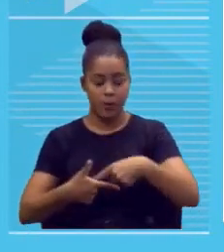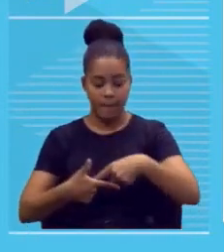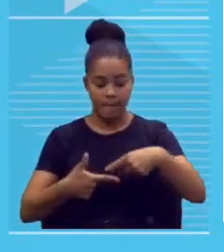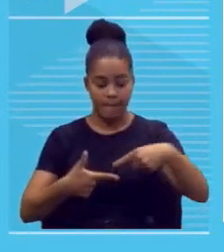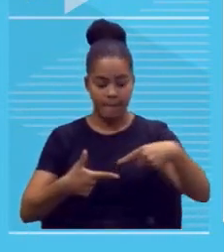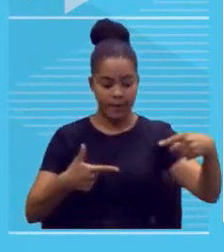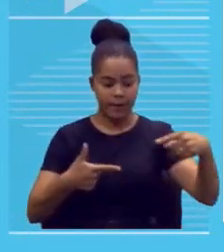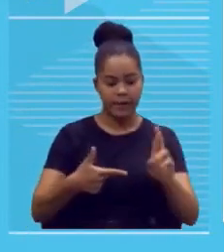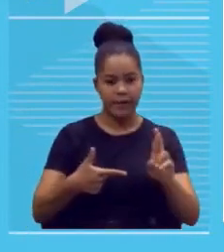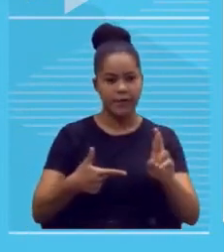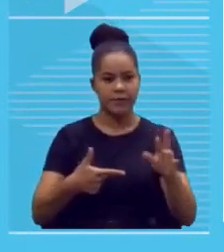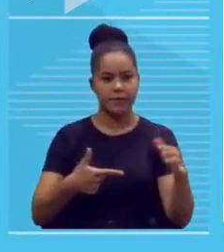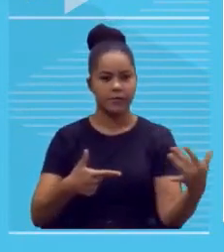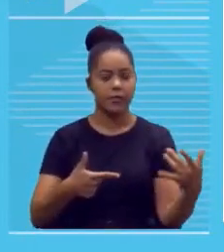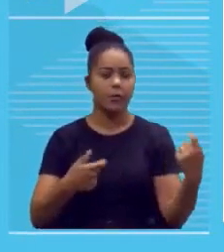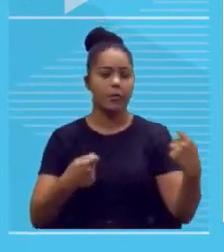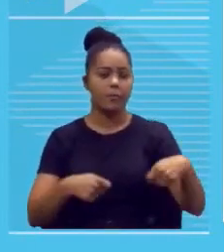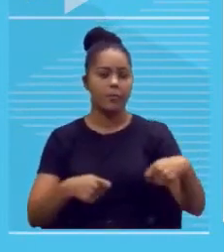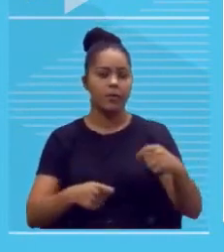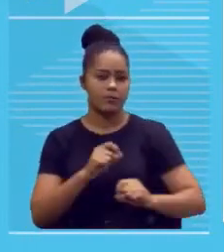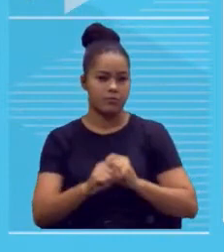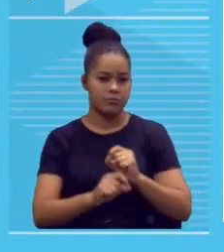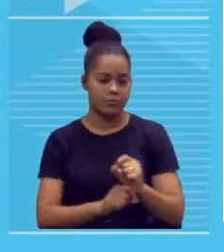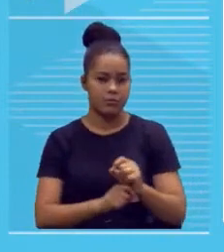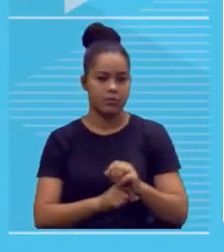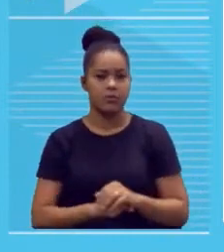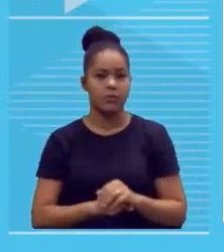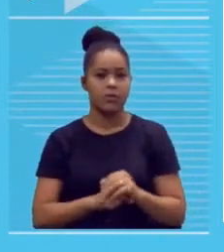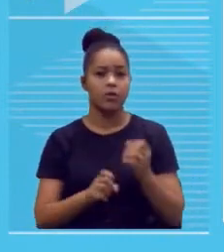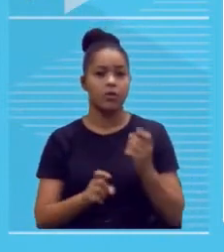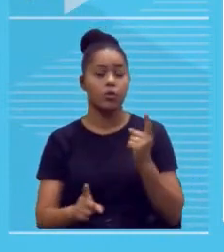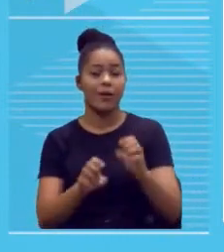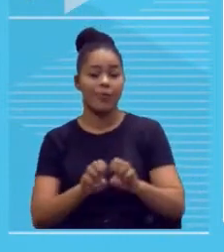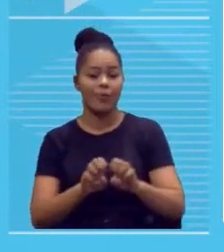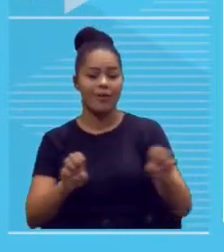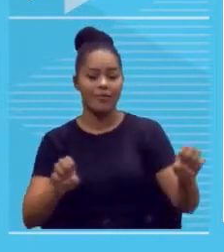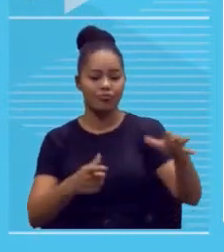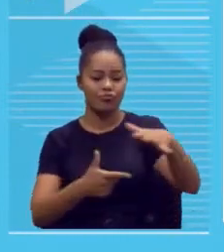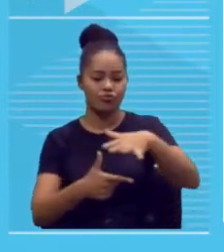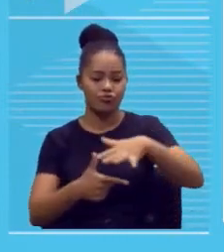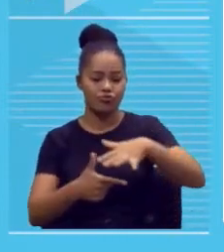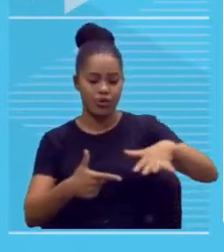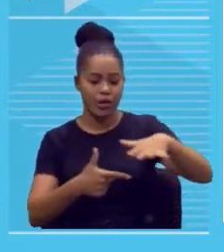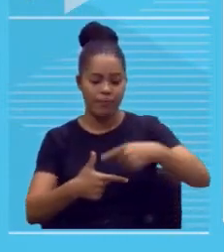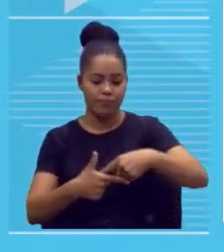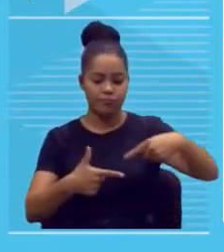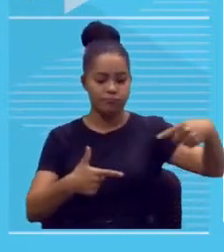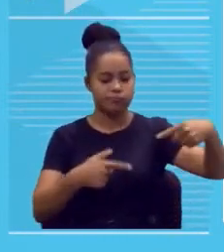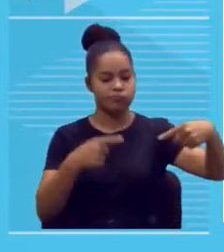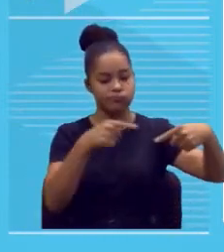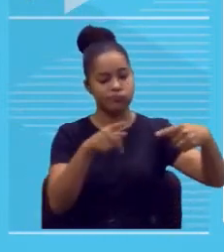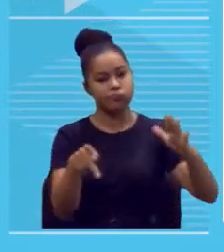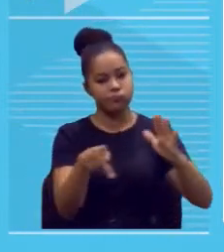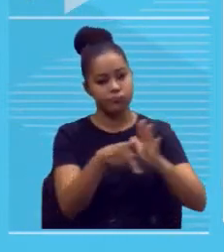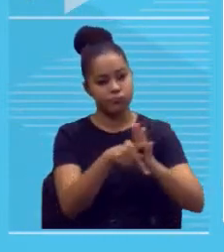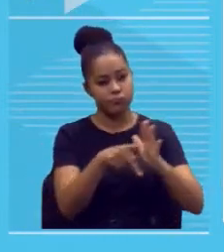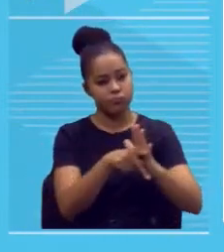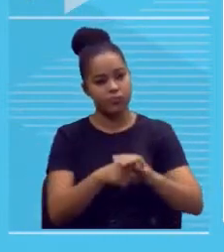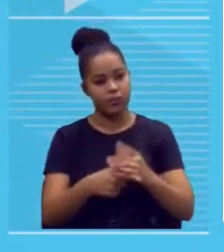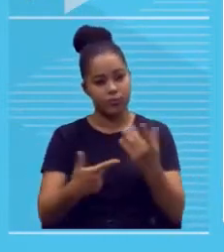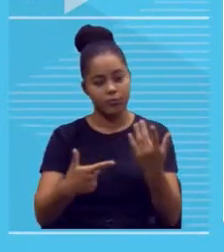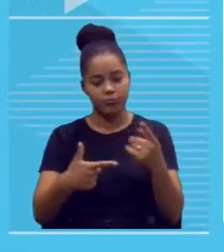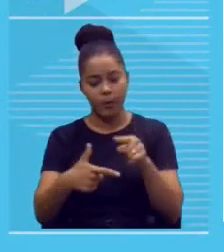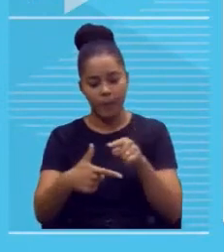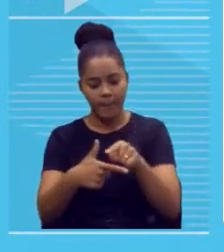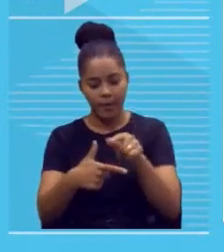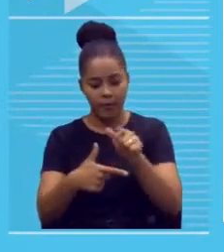obtenha comigo a equação geral dessa reta que passa pelo aquele ponto A. Eu